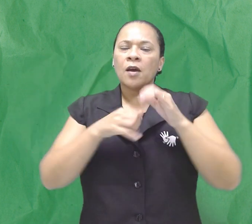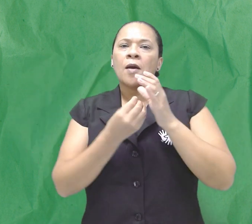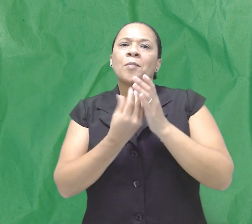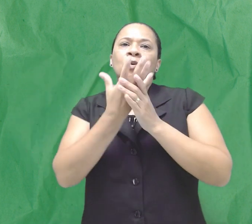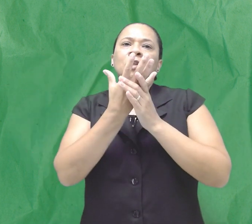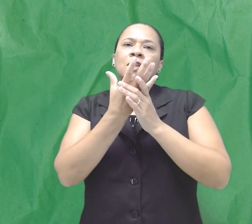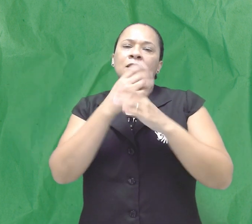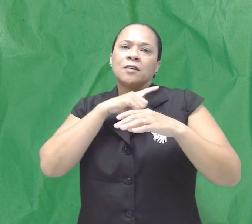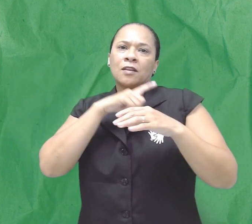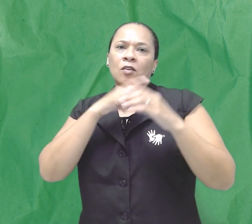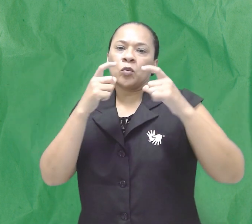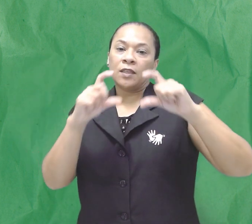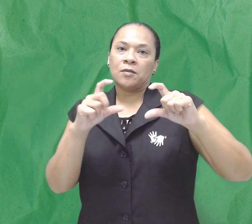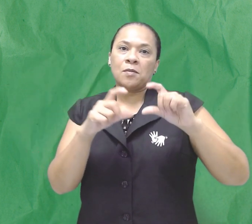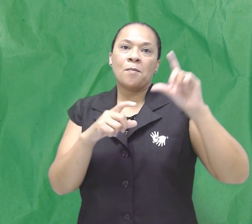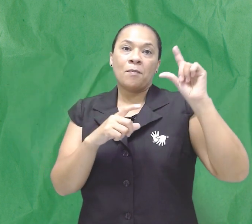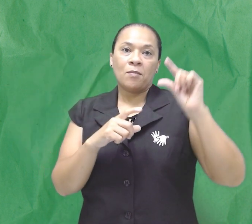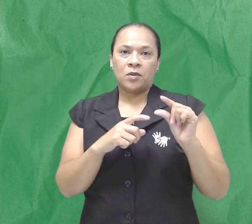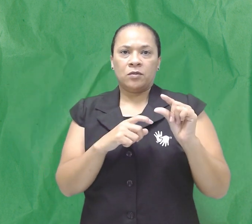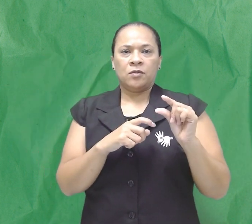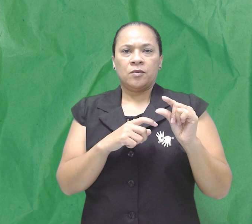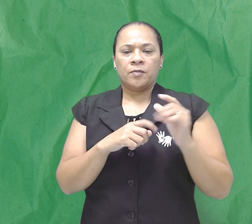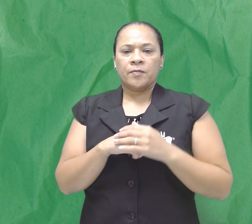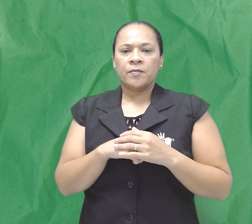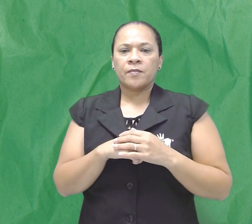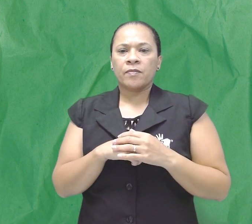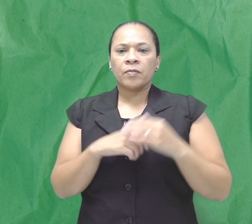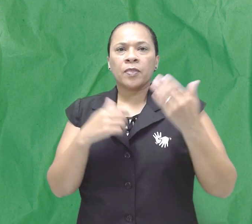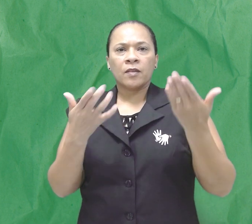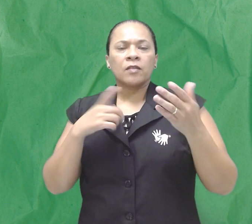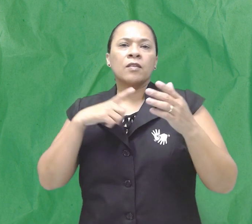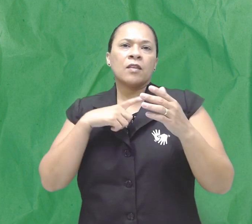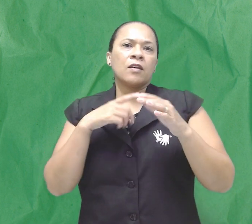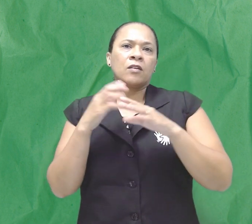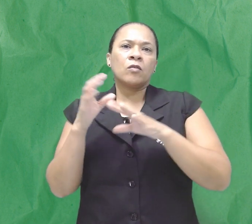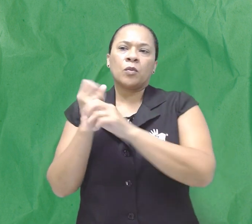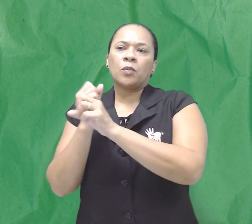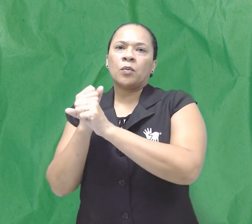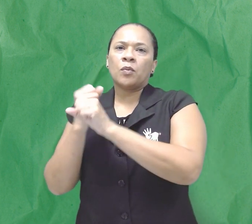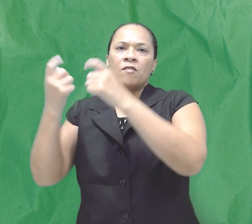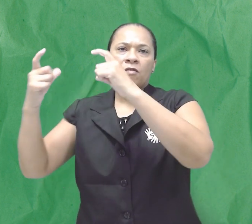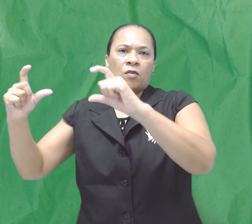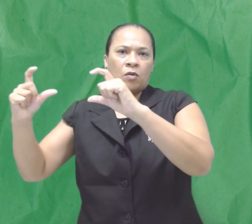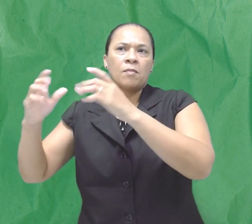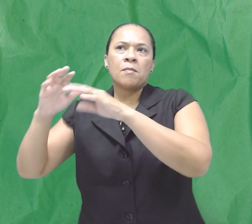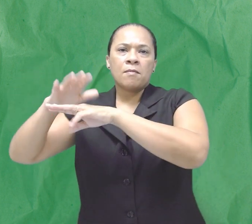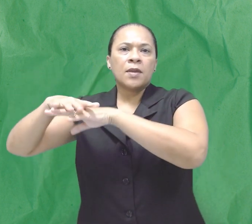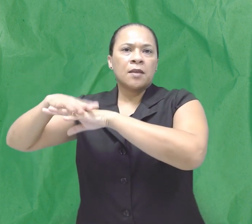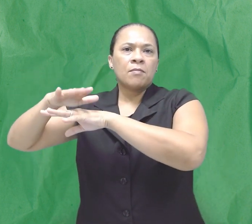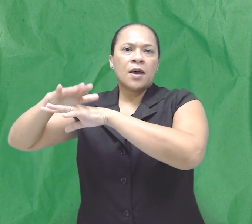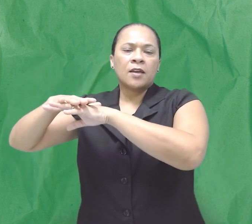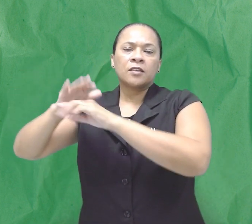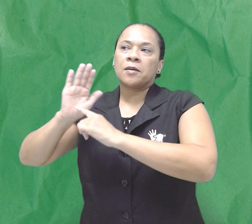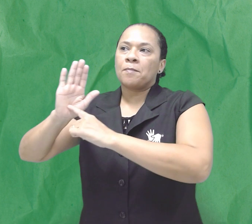com concentrações menores, tá? E tem uma relação matemática, né, uma equação matemática, que